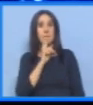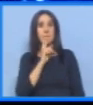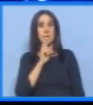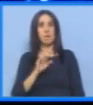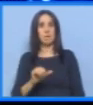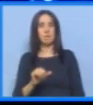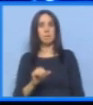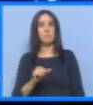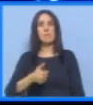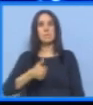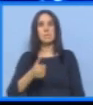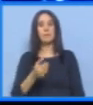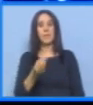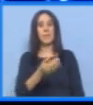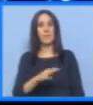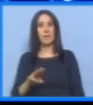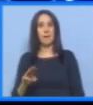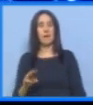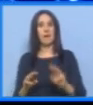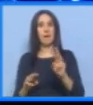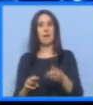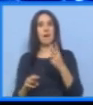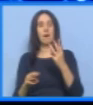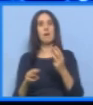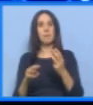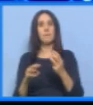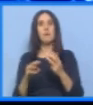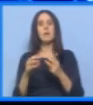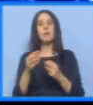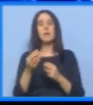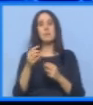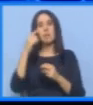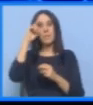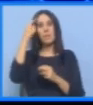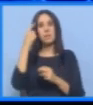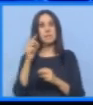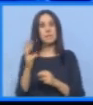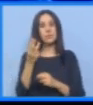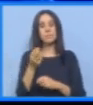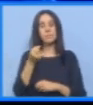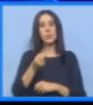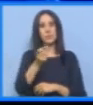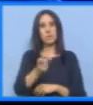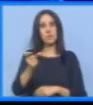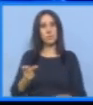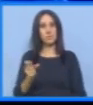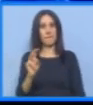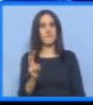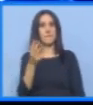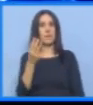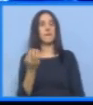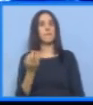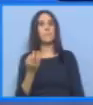tanto à volta das três crianças, dos três videntes, dos três pastorinhos, que aquele que